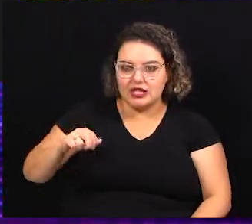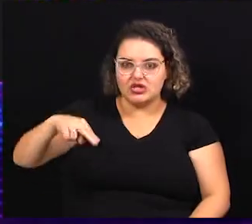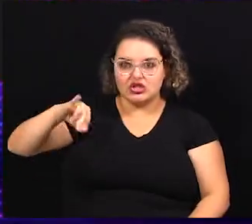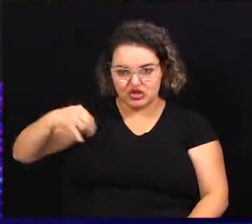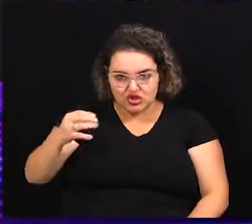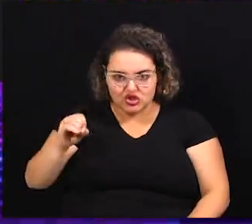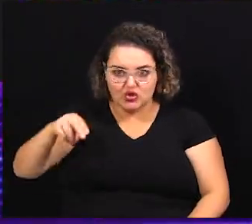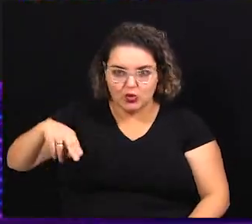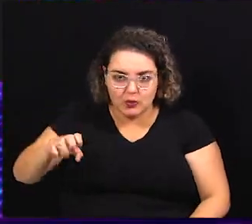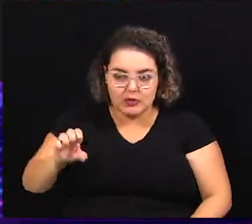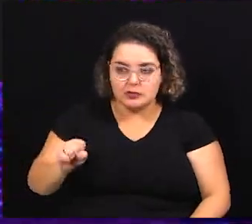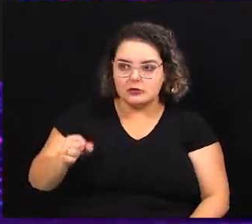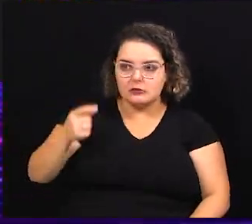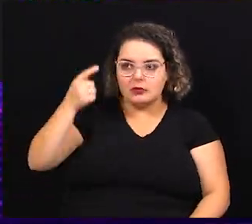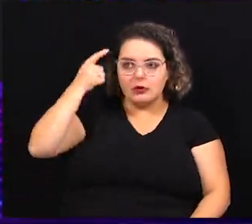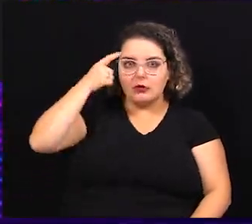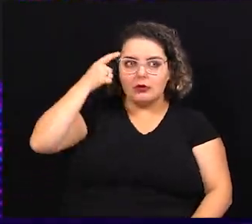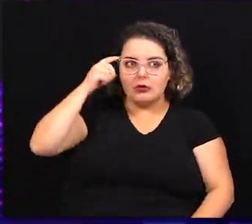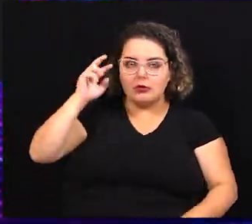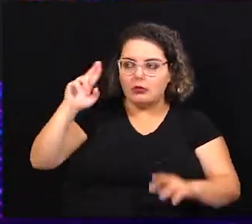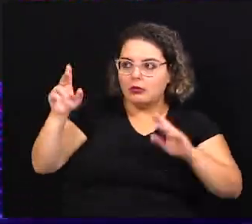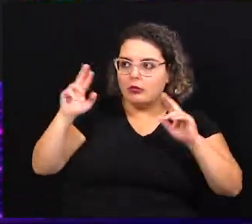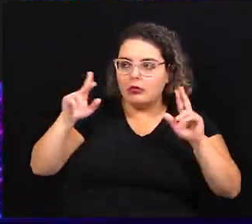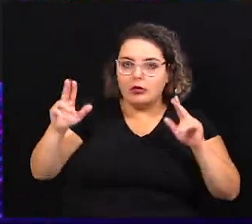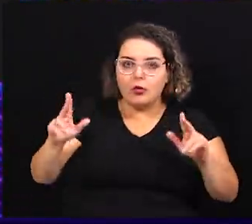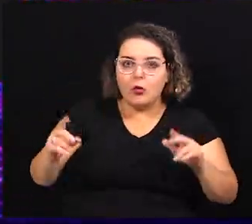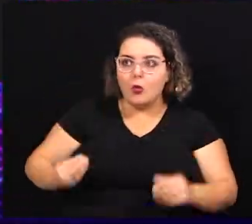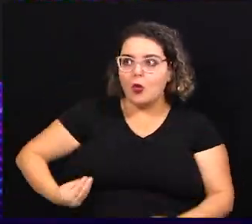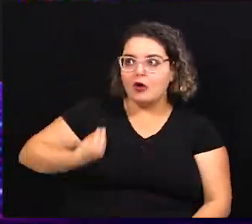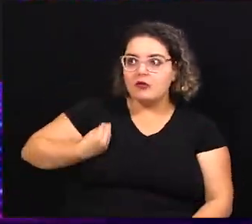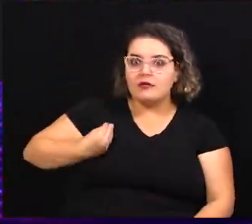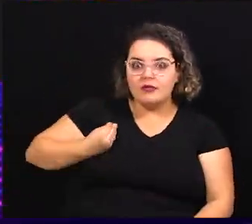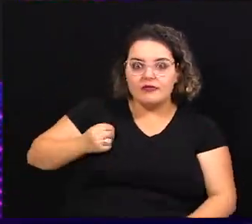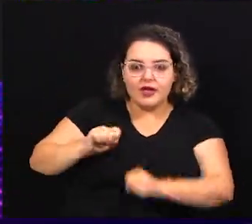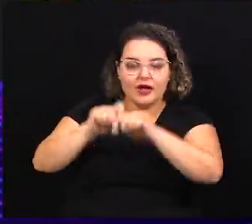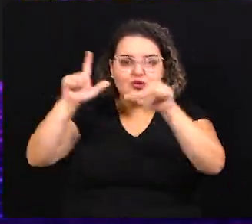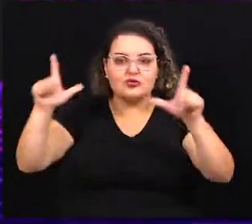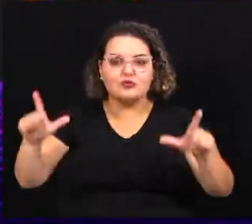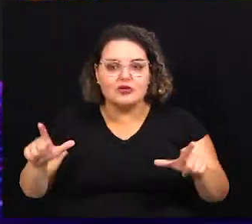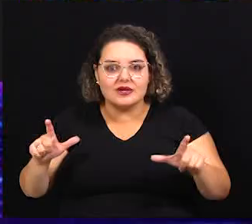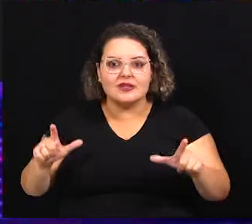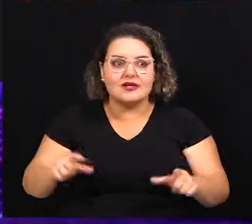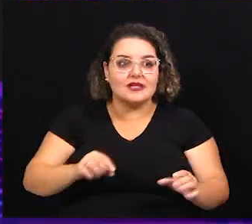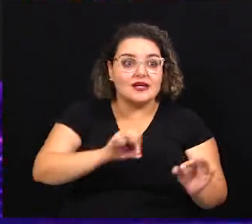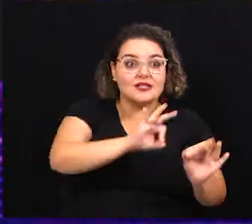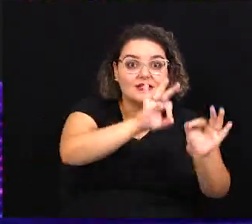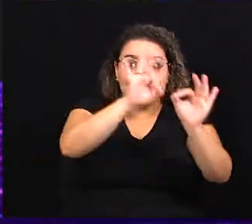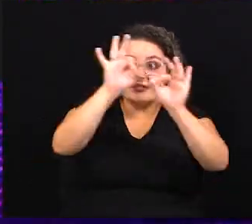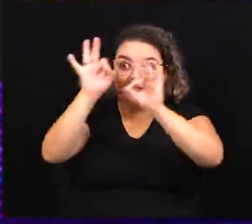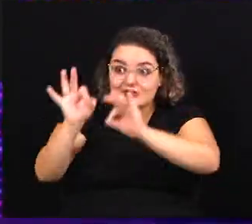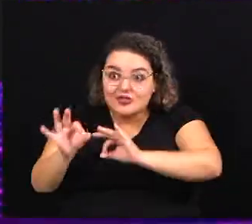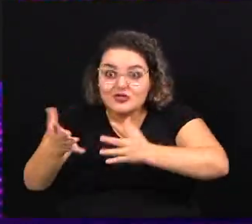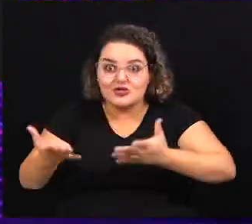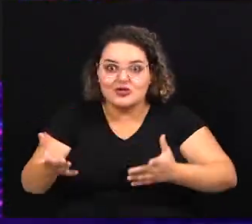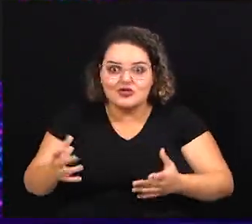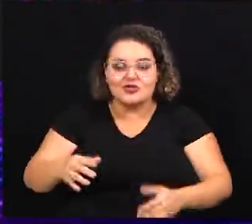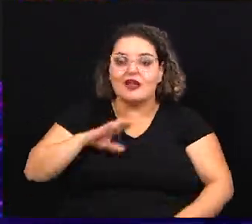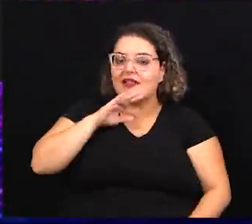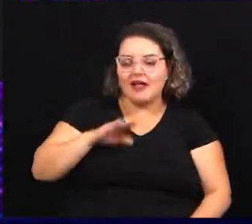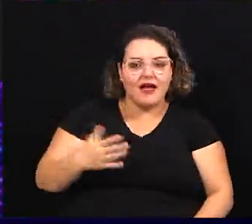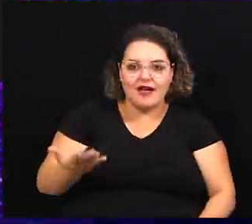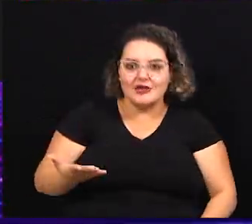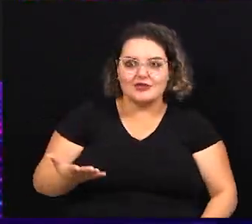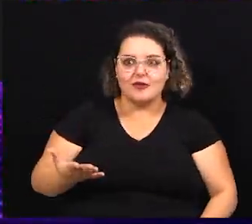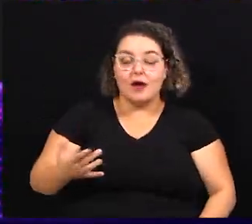E eu não sabia diferenciar na minha cabeça o que eu tinha vivido de manhã do que eu tinha passado, de manhã do que eu assistia à